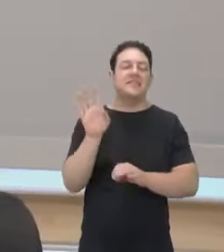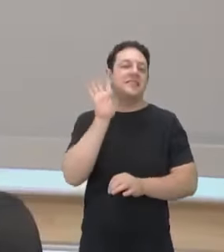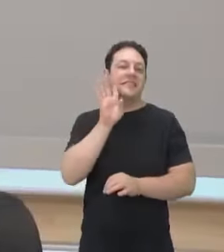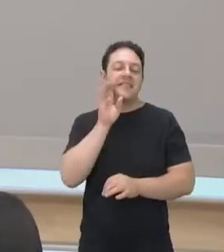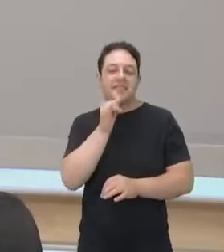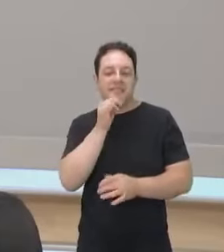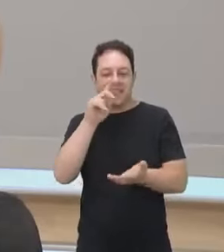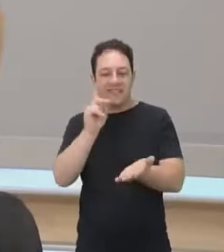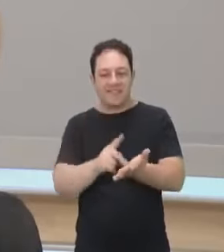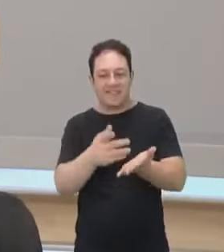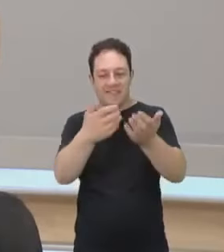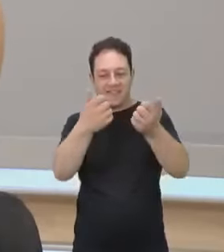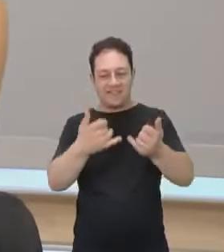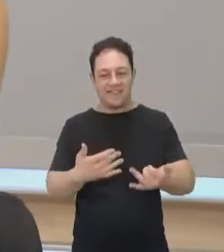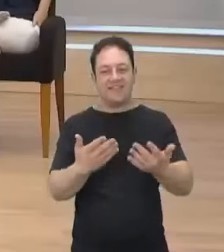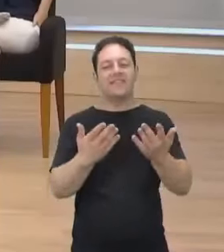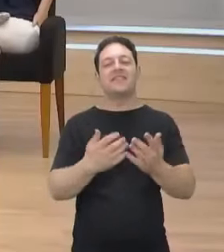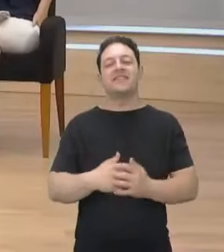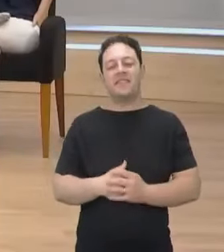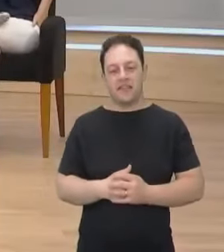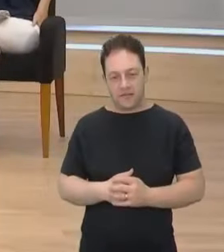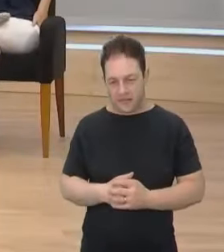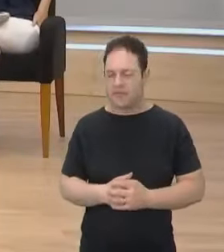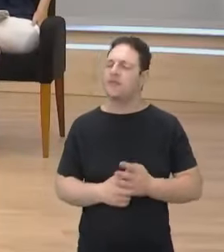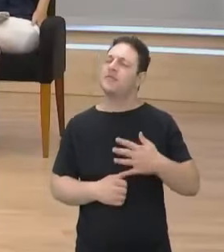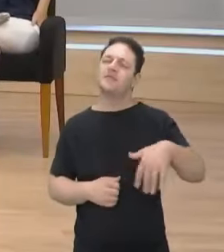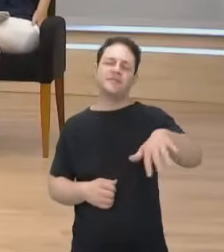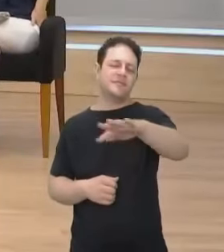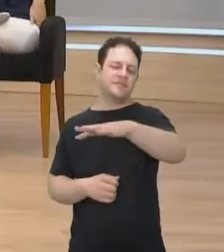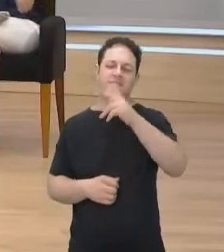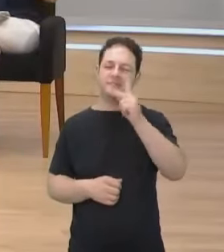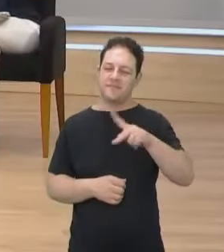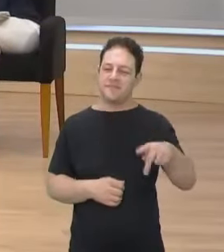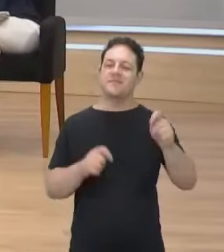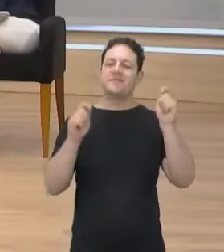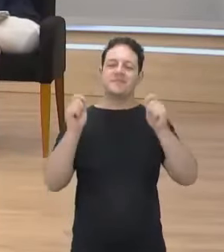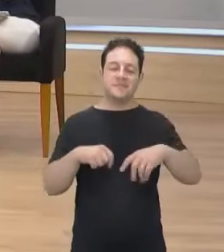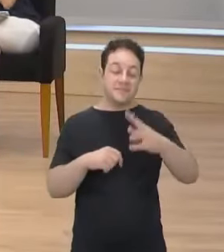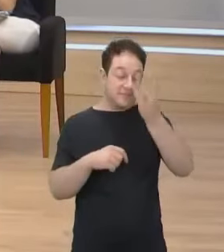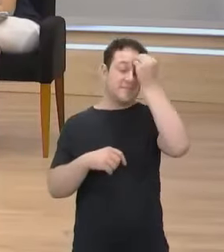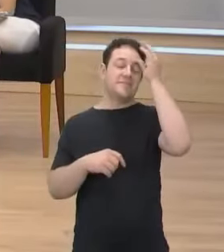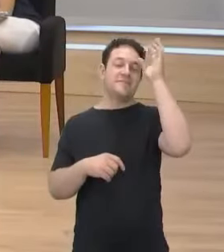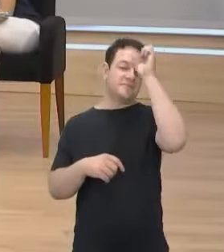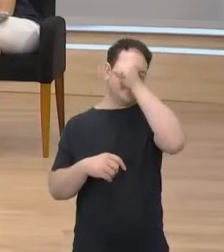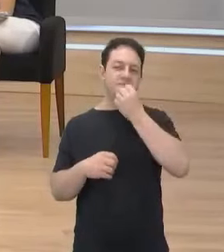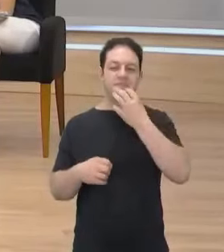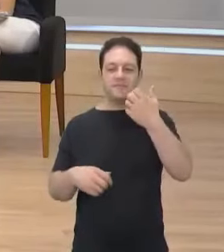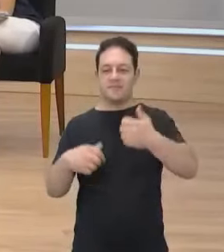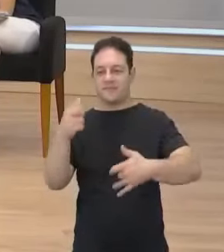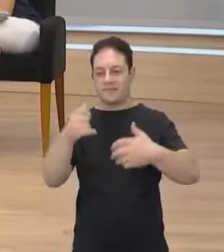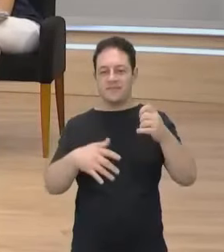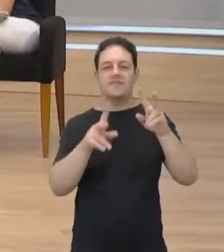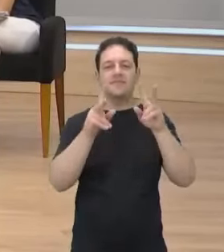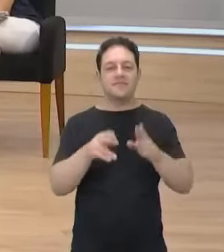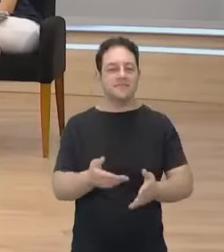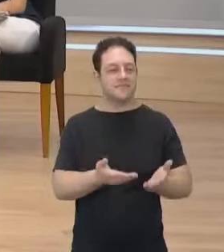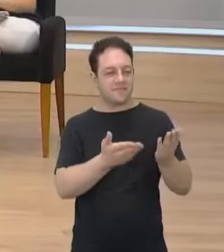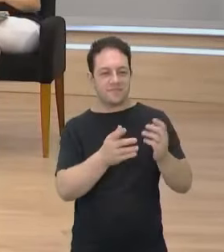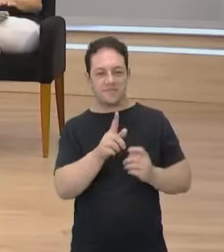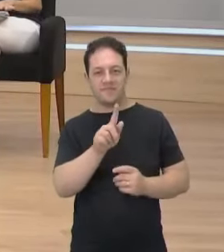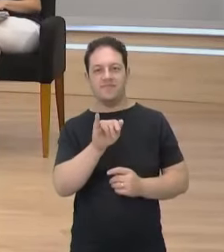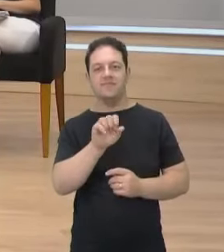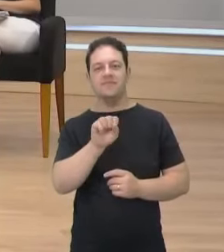bem real aí. Bom, todos, aliás, né? Todos, porque a gente, como a professora Gisele